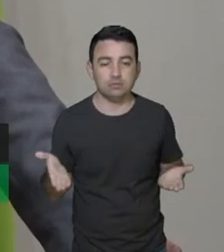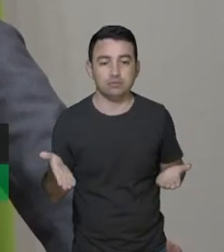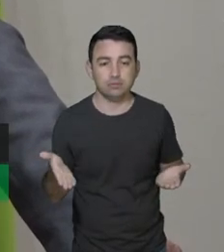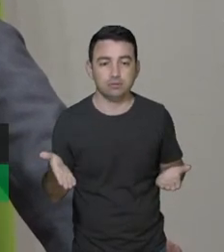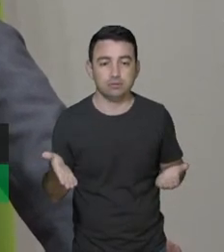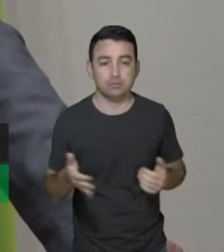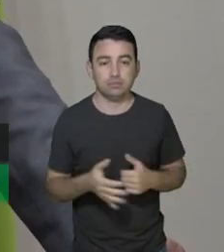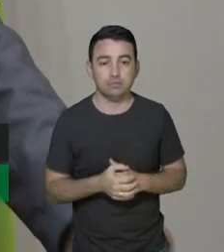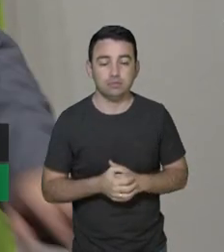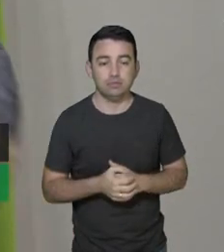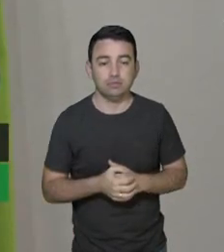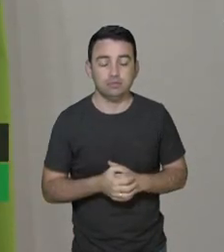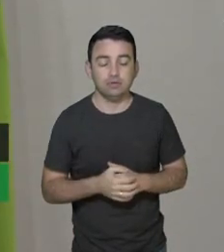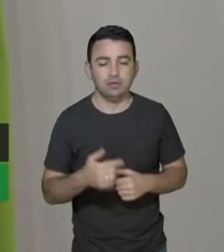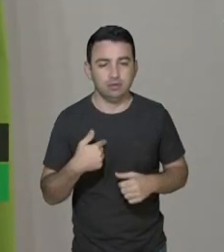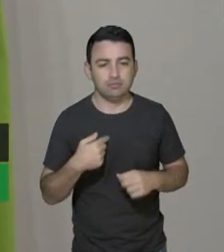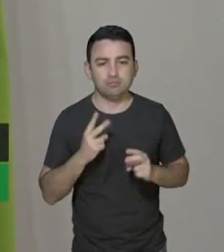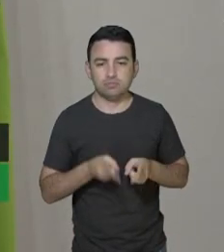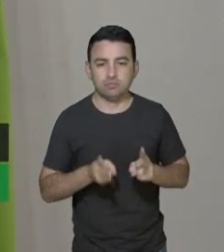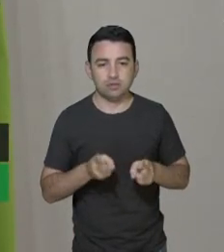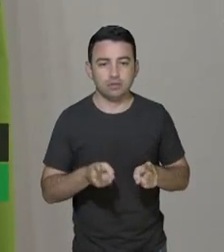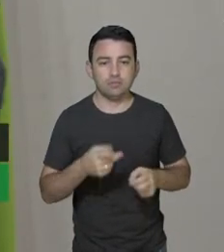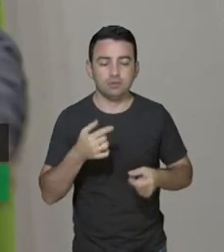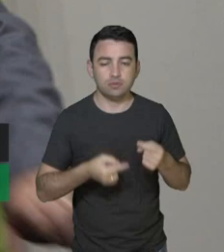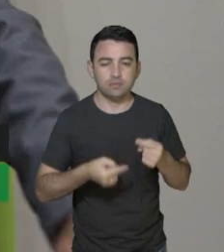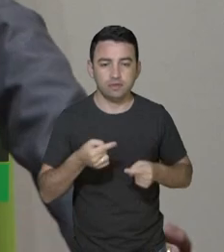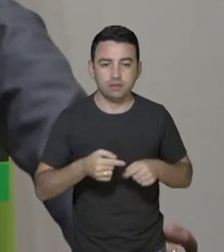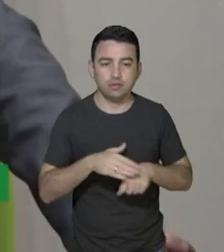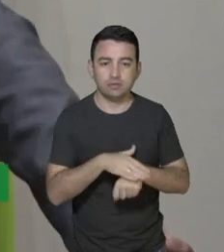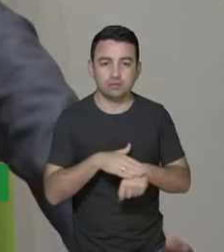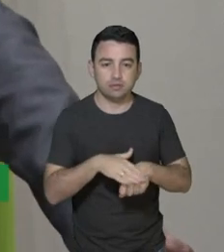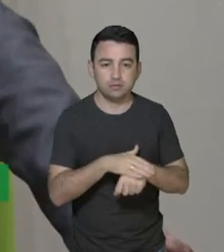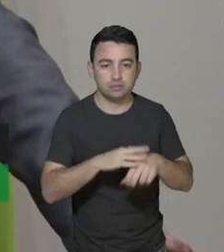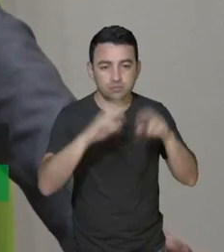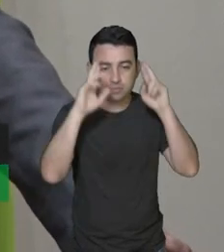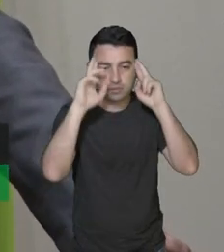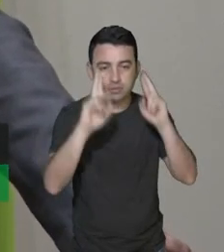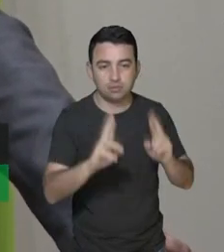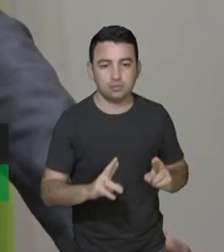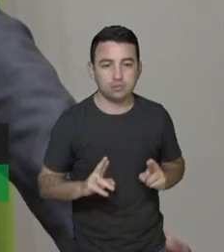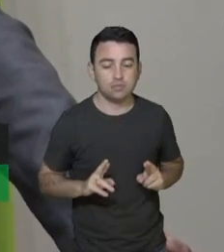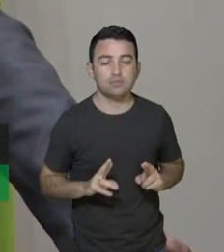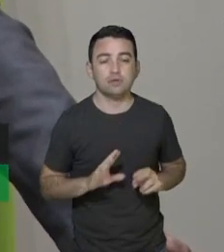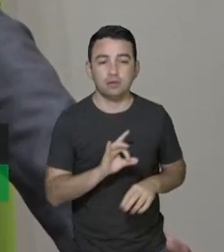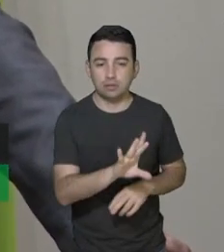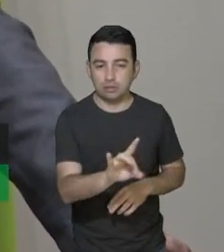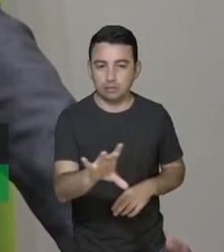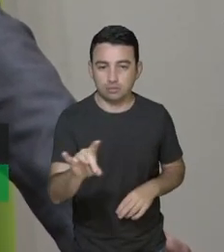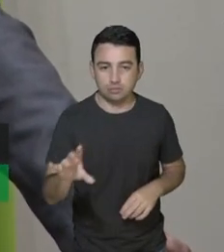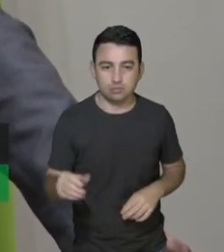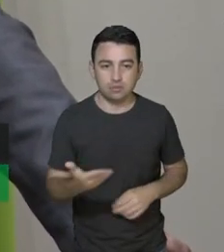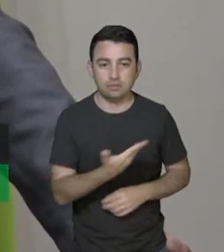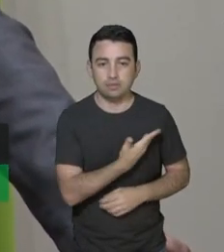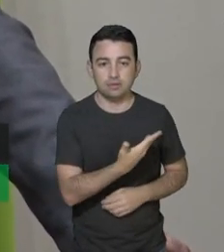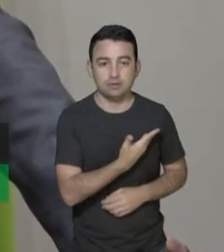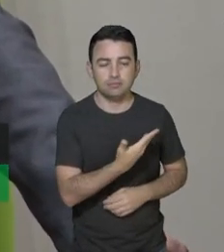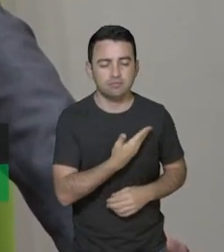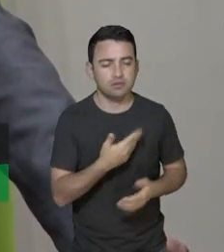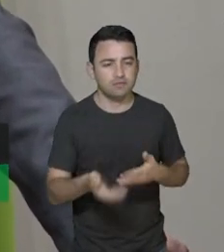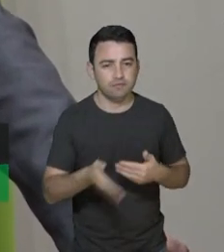Eu procurei sempre estabelecer o diálogo, o respeito com cada colega, independente do seu